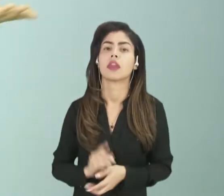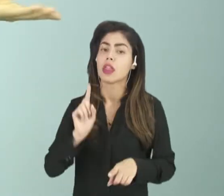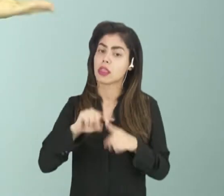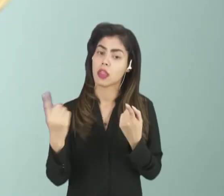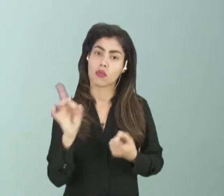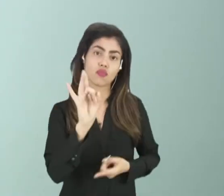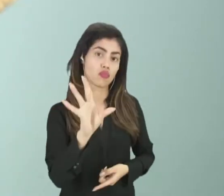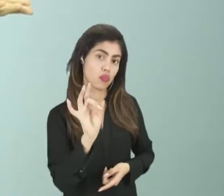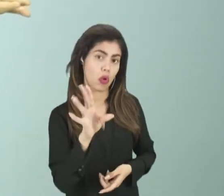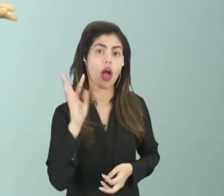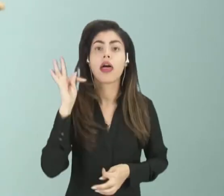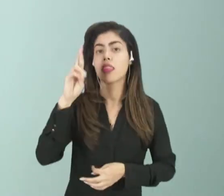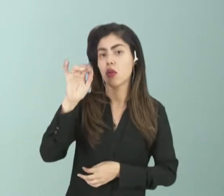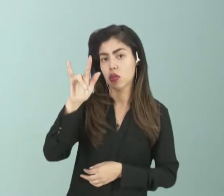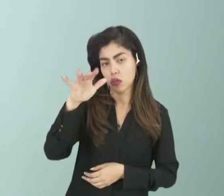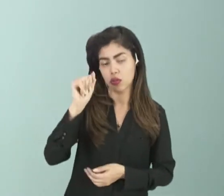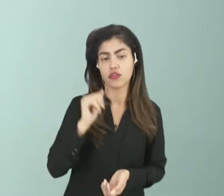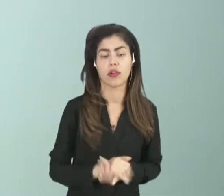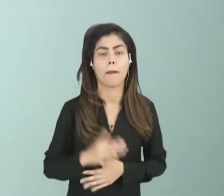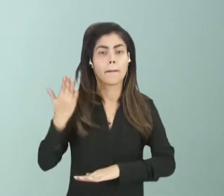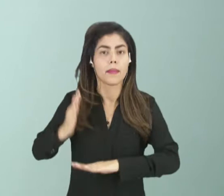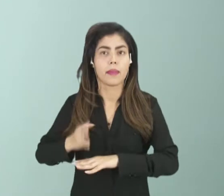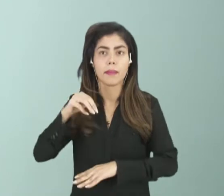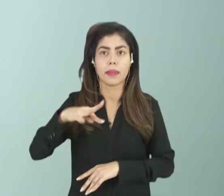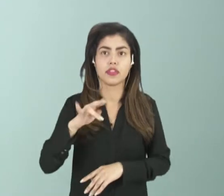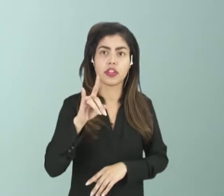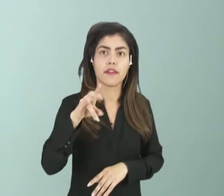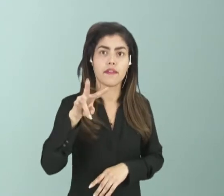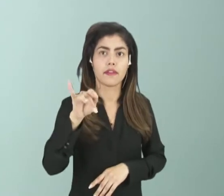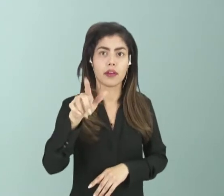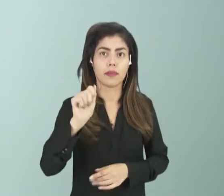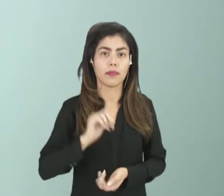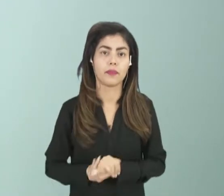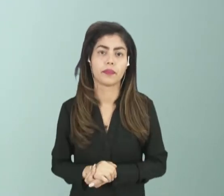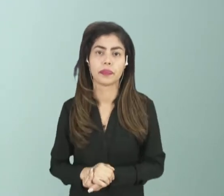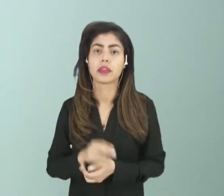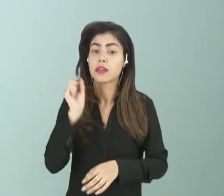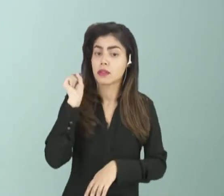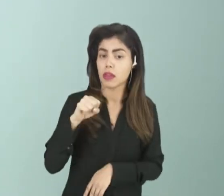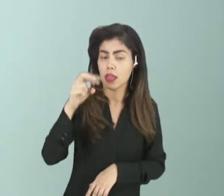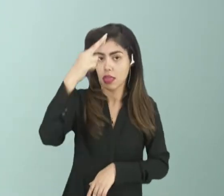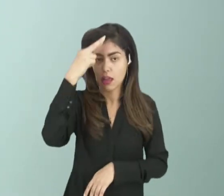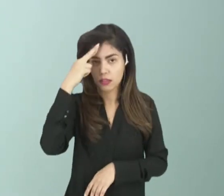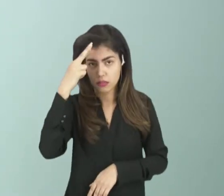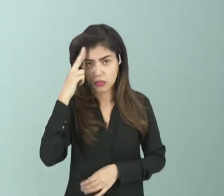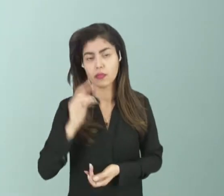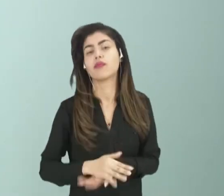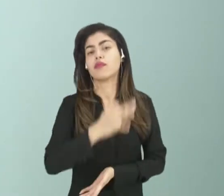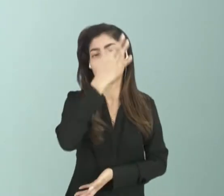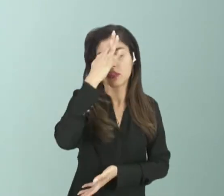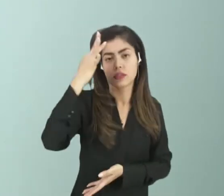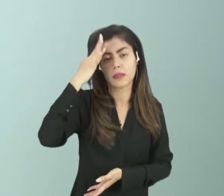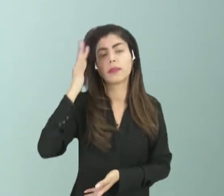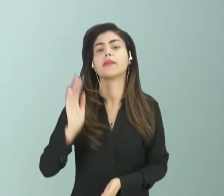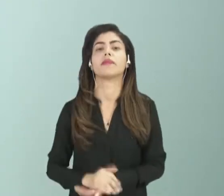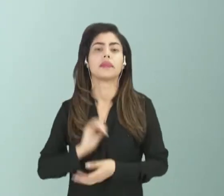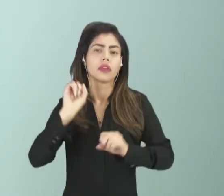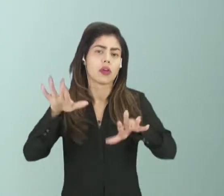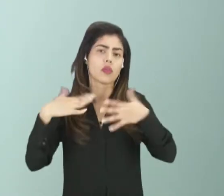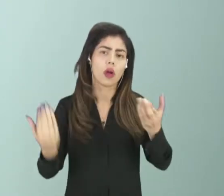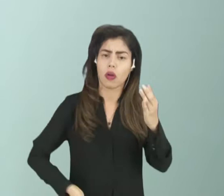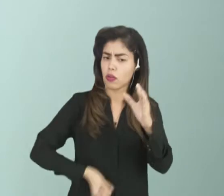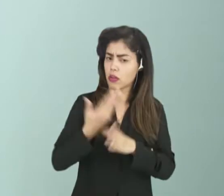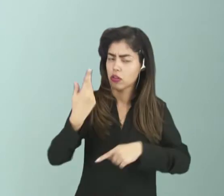as explicações teológicas medievais, e sim com base na razão, filosoficamente. Qual é a origem